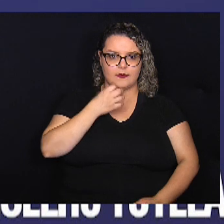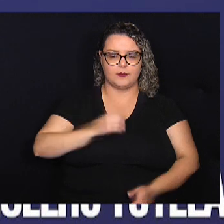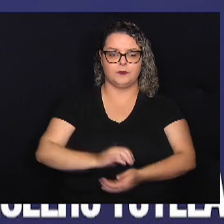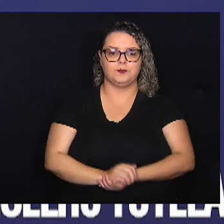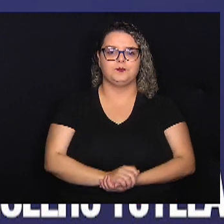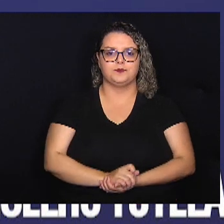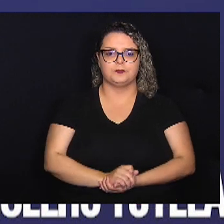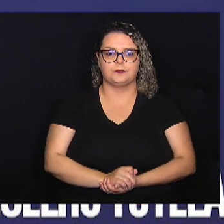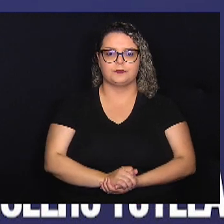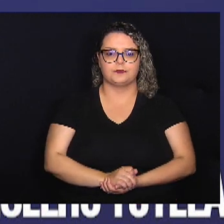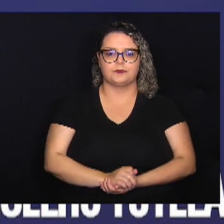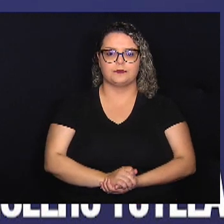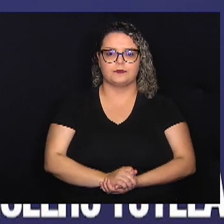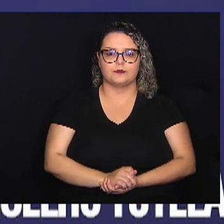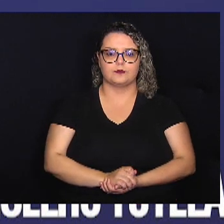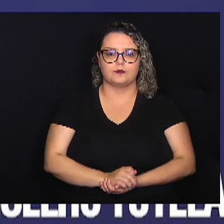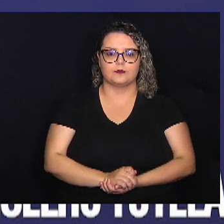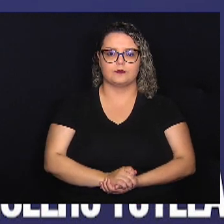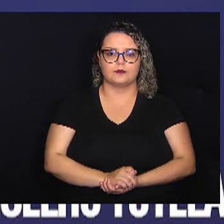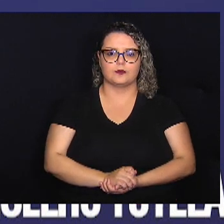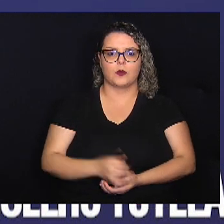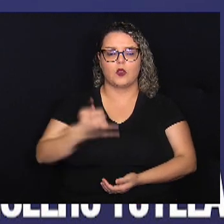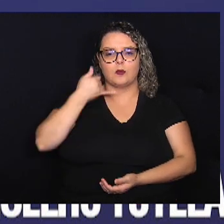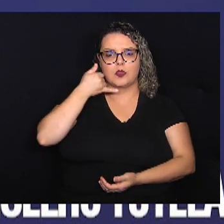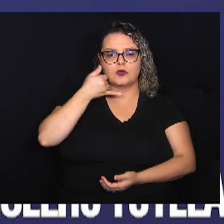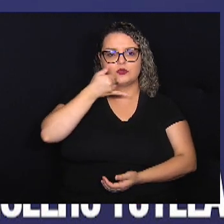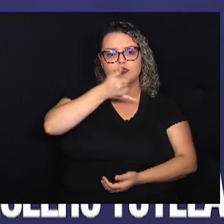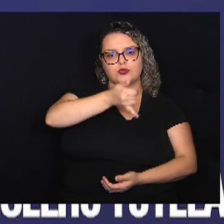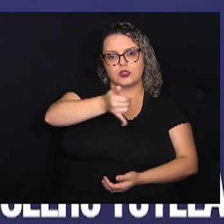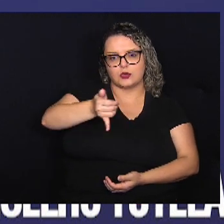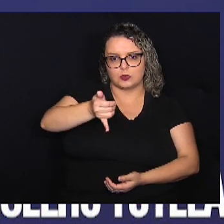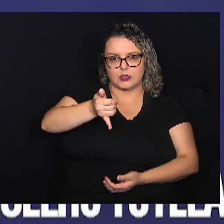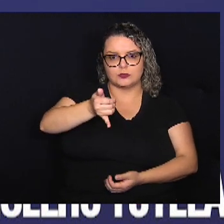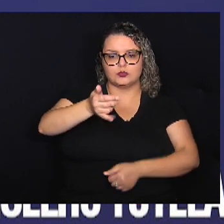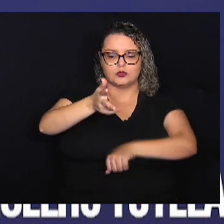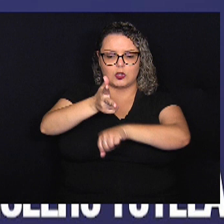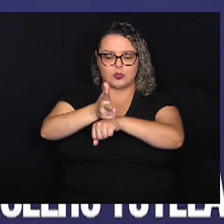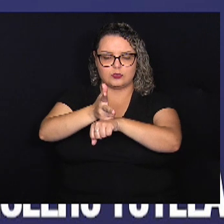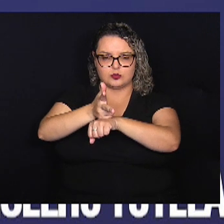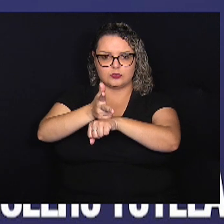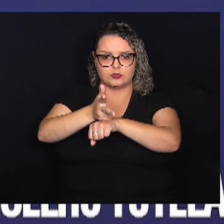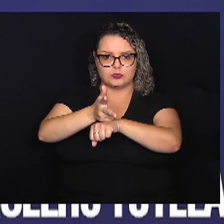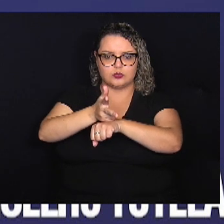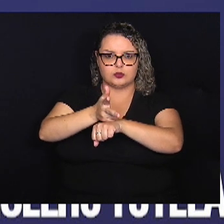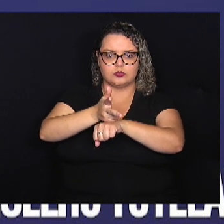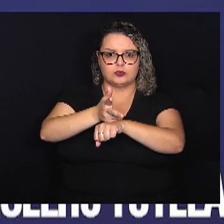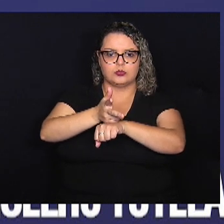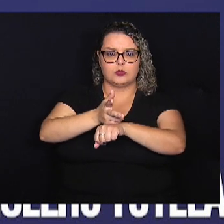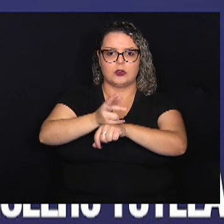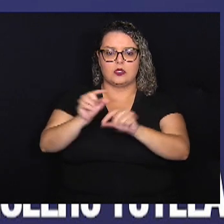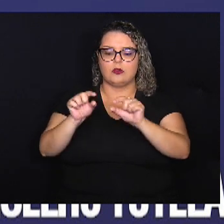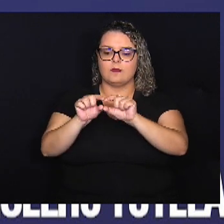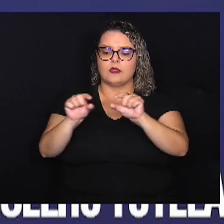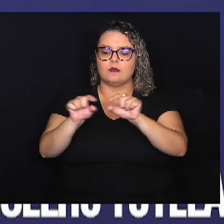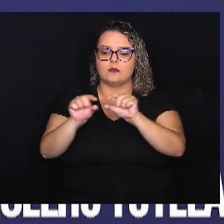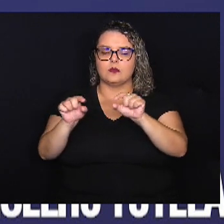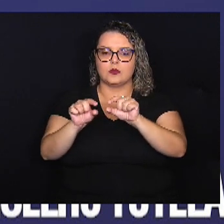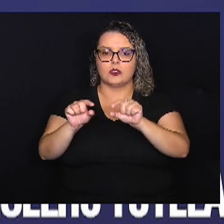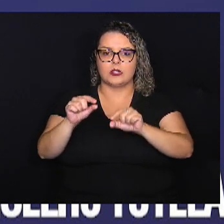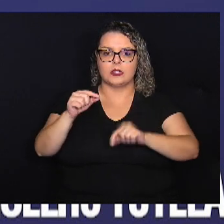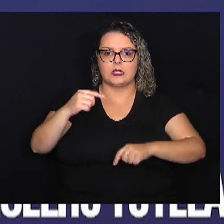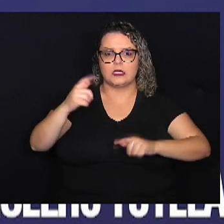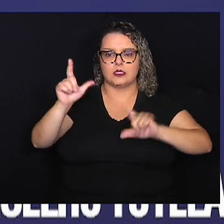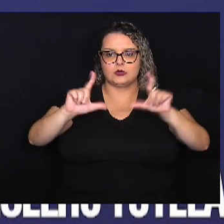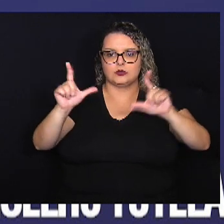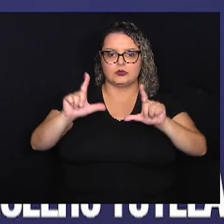vou direcionar e aí o meu celular já vai ler e vai aparecer aí na sua tela,